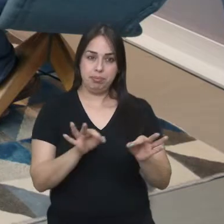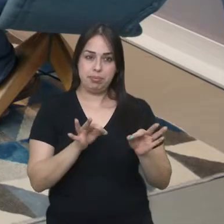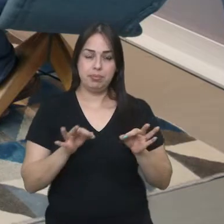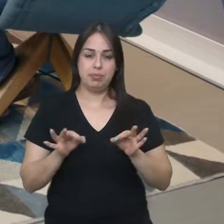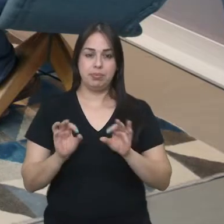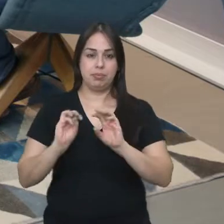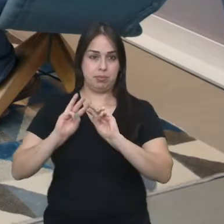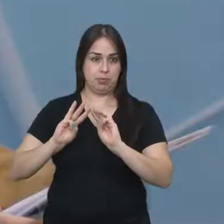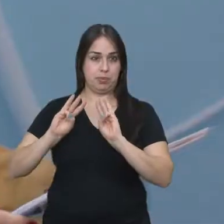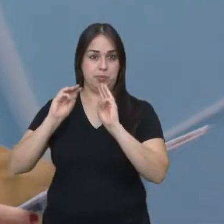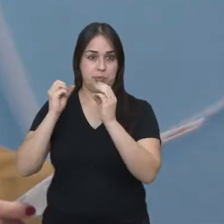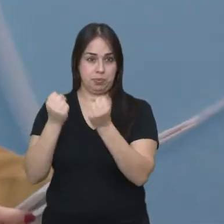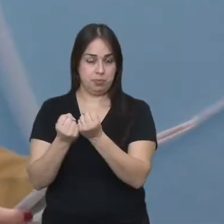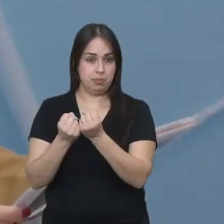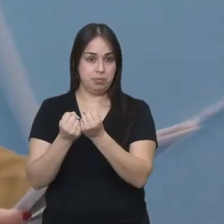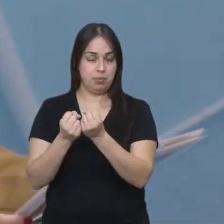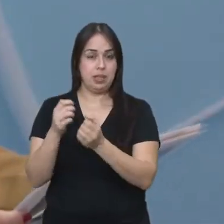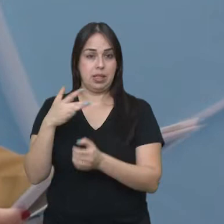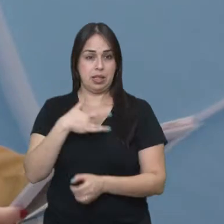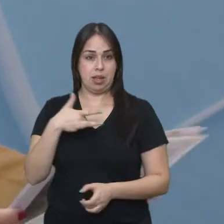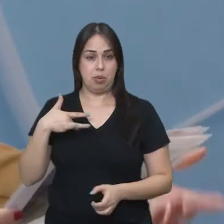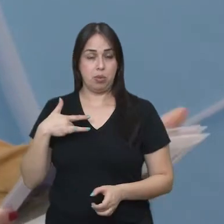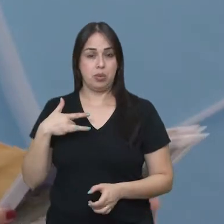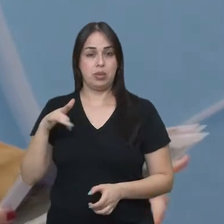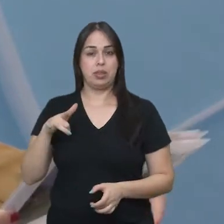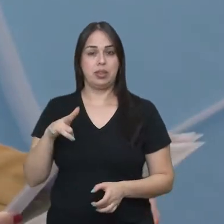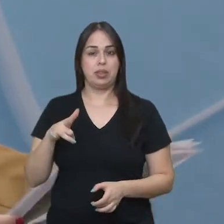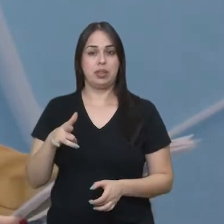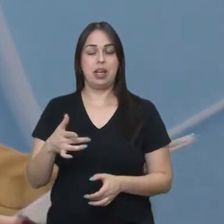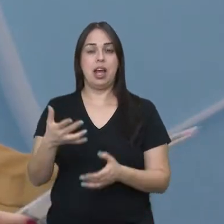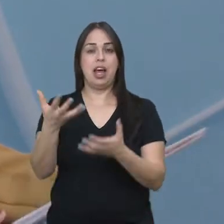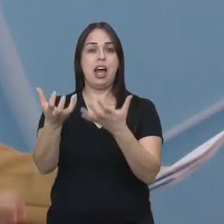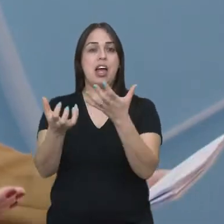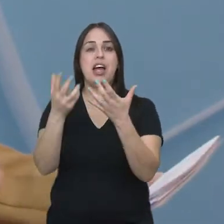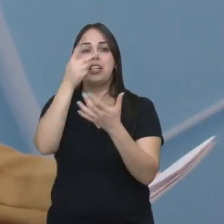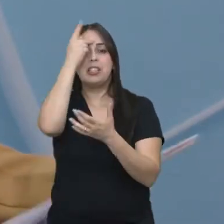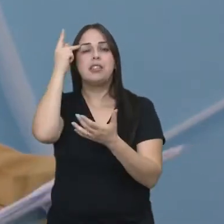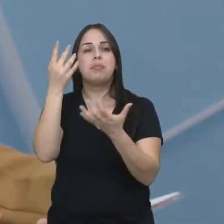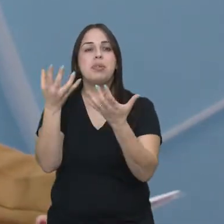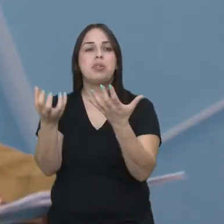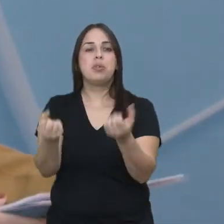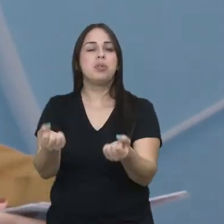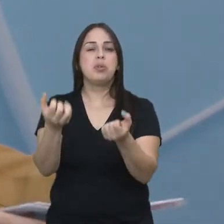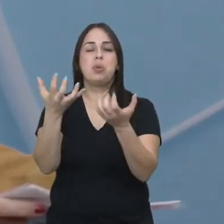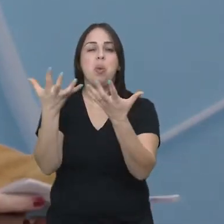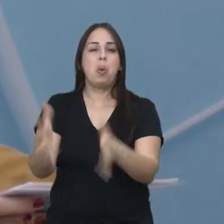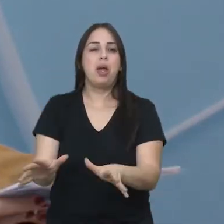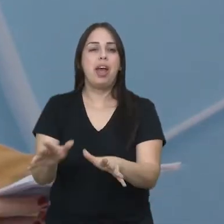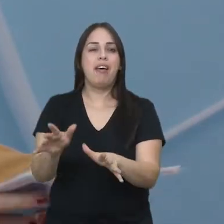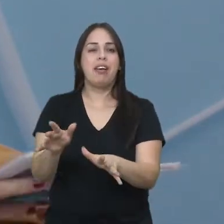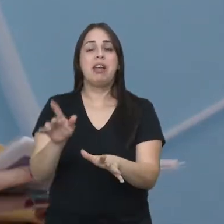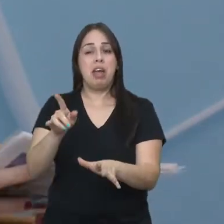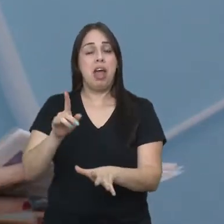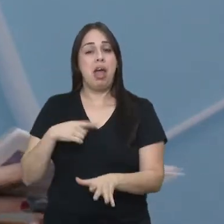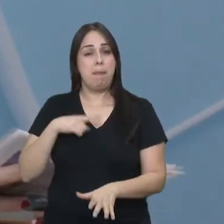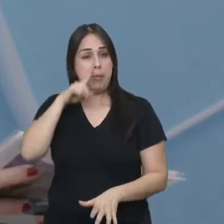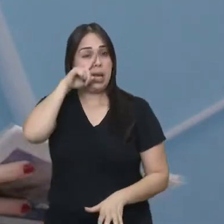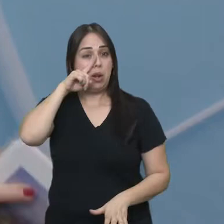a Organização Mundial da Saúde aponta que a recusa à vacina é uma das 10 ameaças à saúde global, não é mesmo?